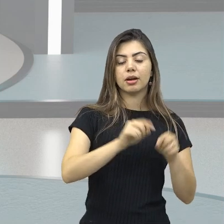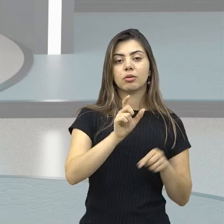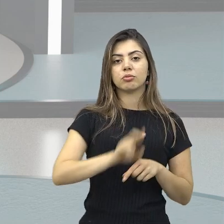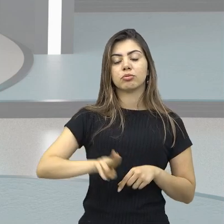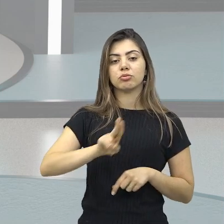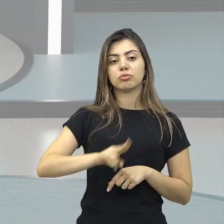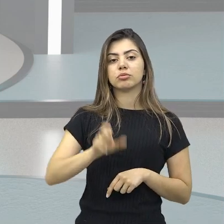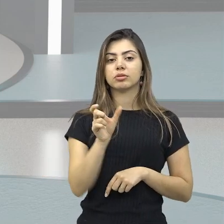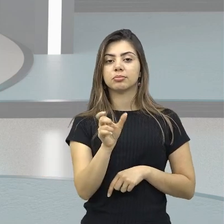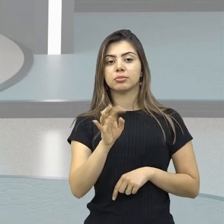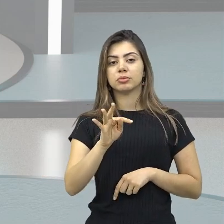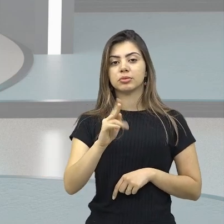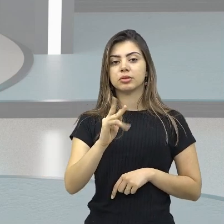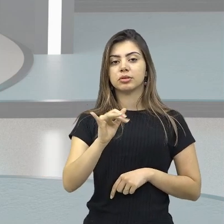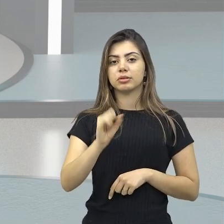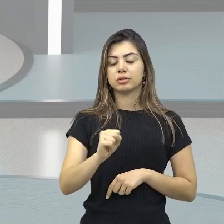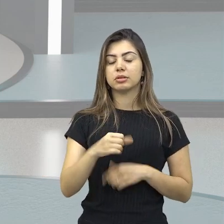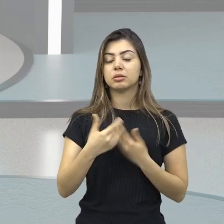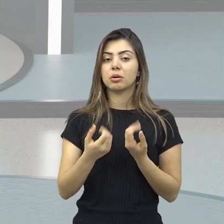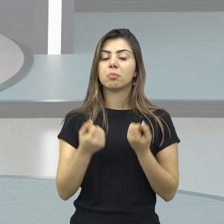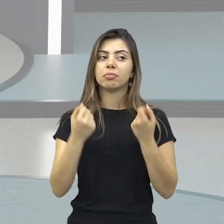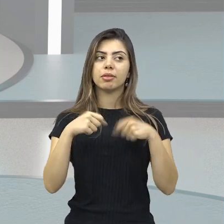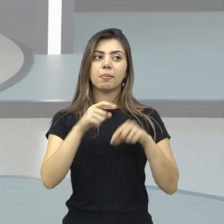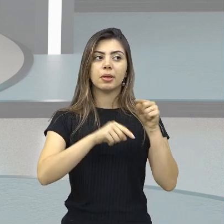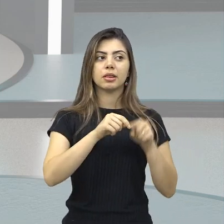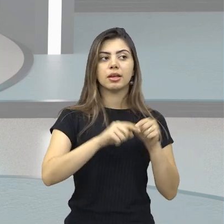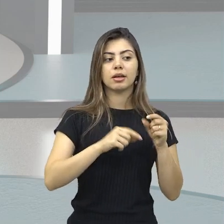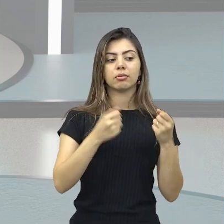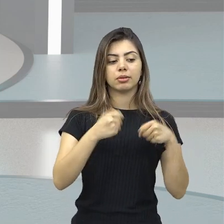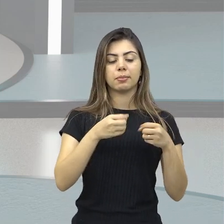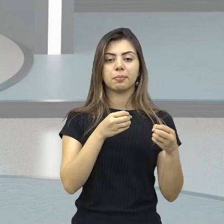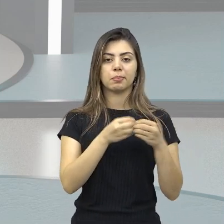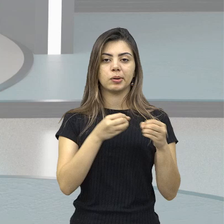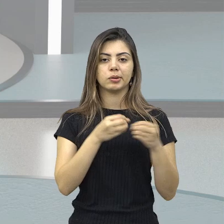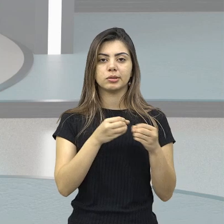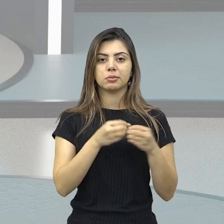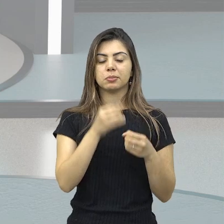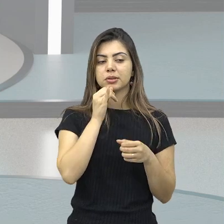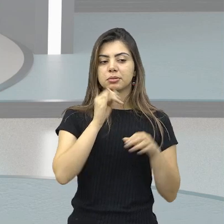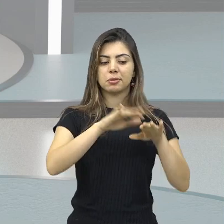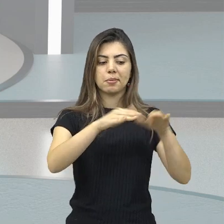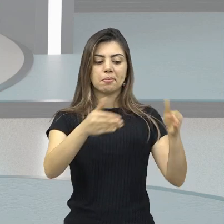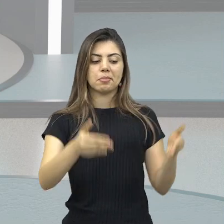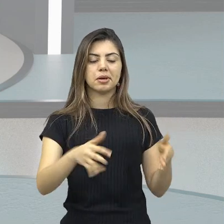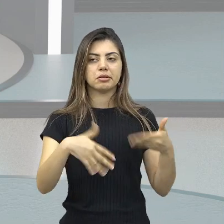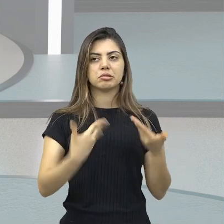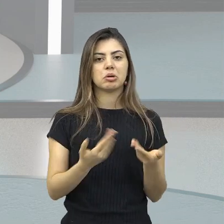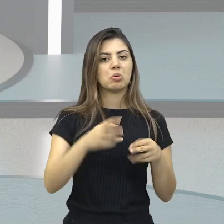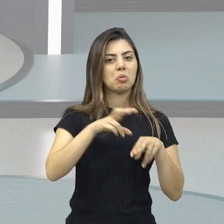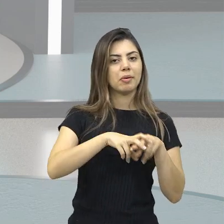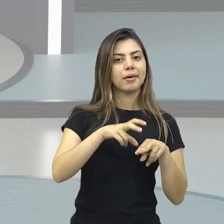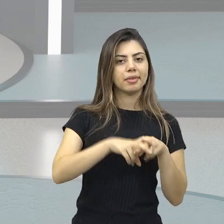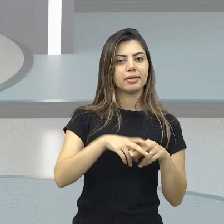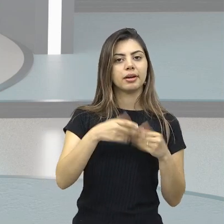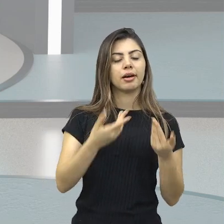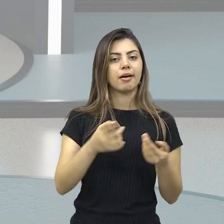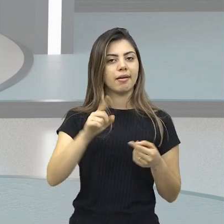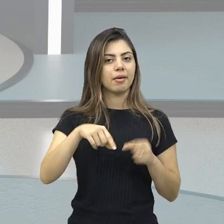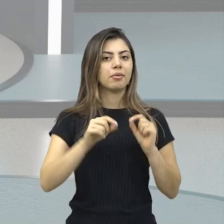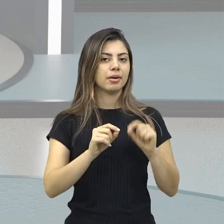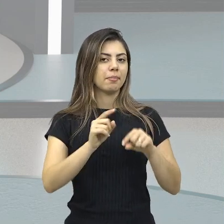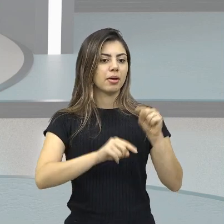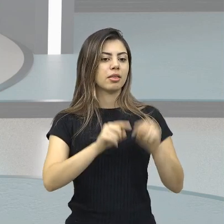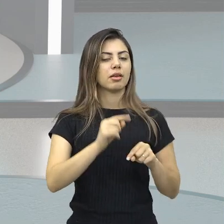desde que isso esteja próximo de mim e seja uma coisa só, tá certo? Seja apontando a mesa, a cadeira. São elementos